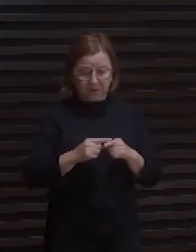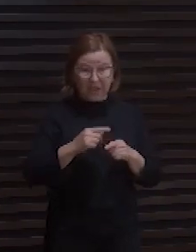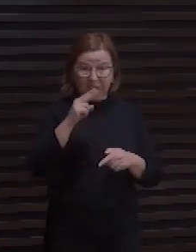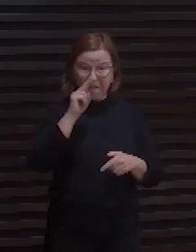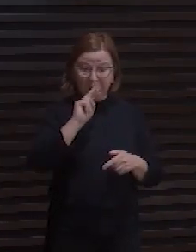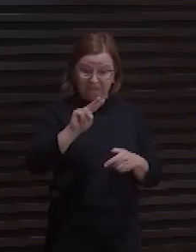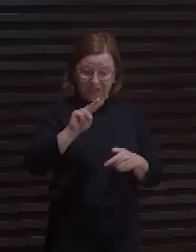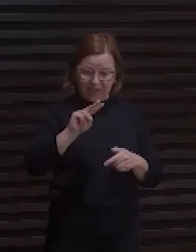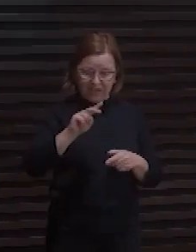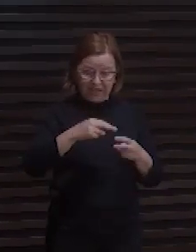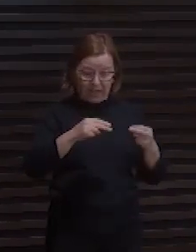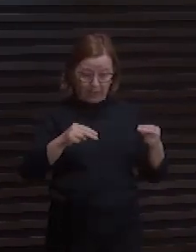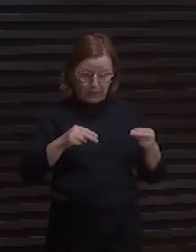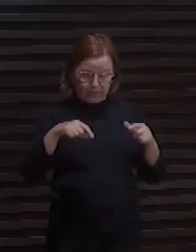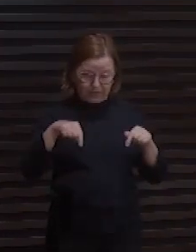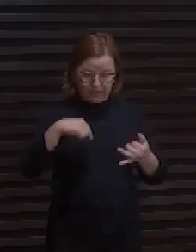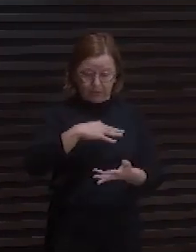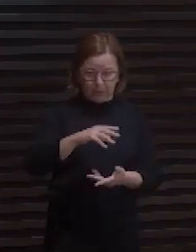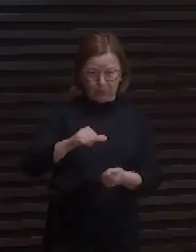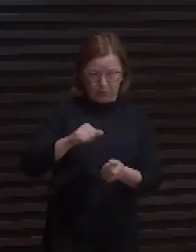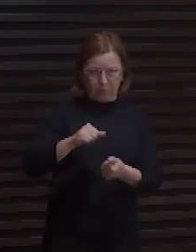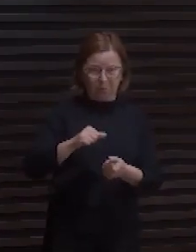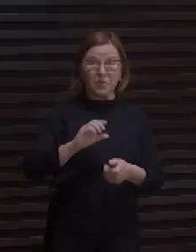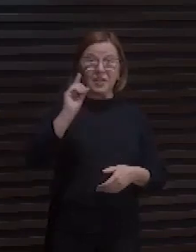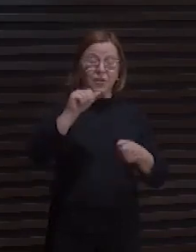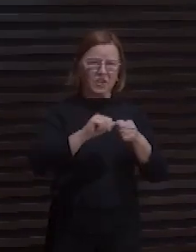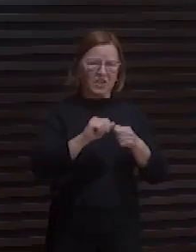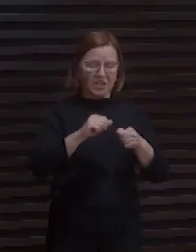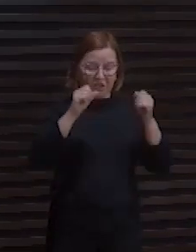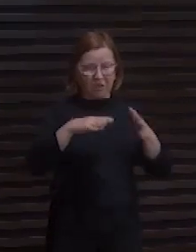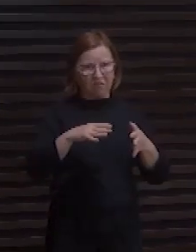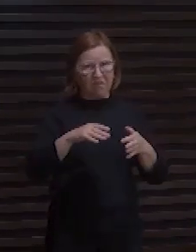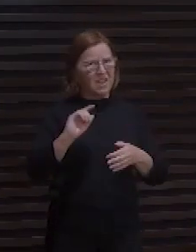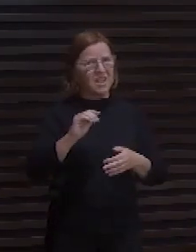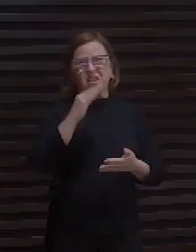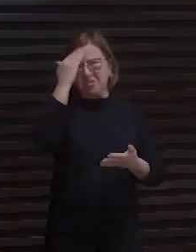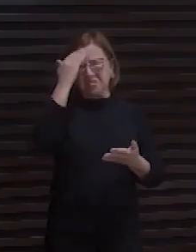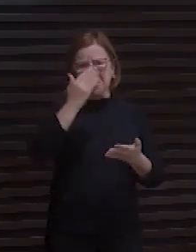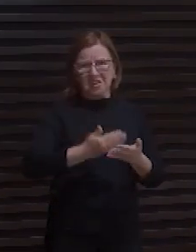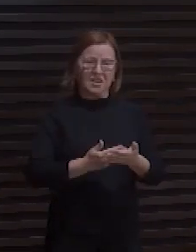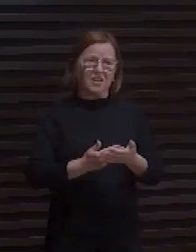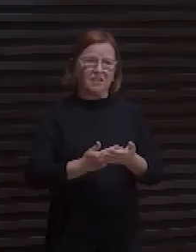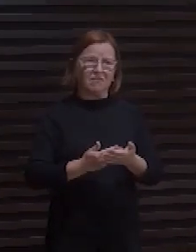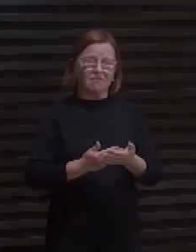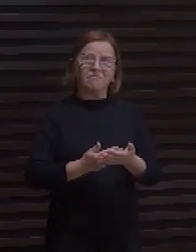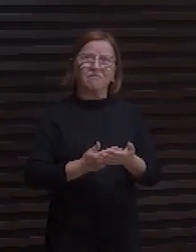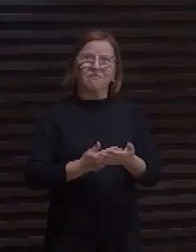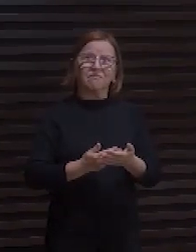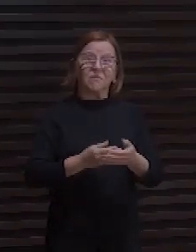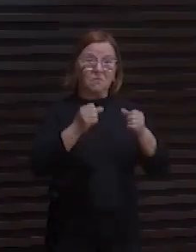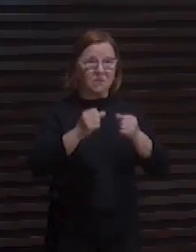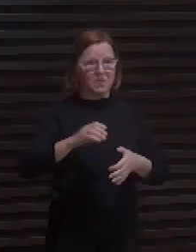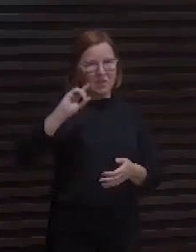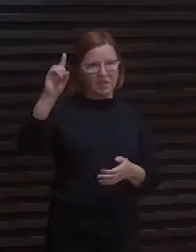e não reconhecerem os atributos de Deus, seu poder e natureza divina. Aqui